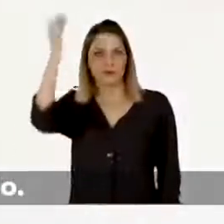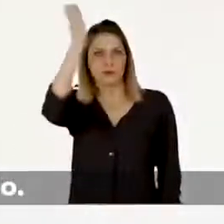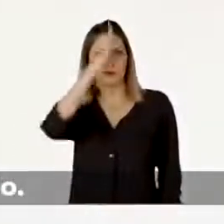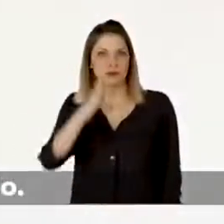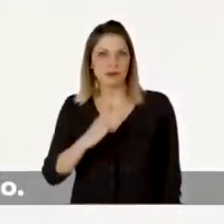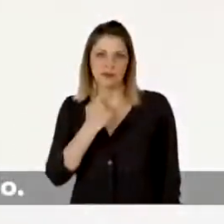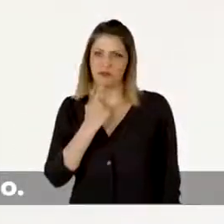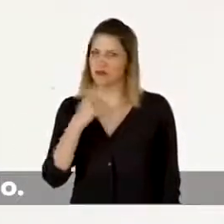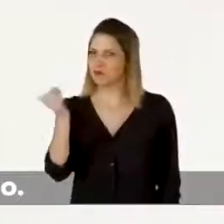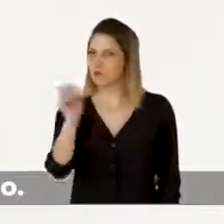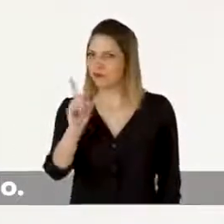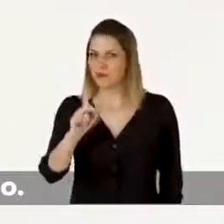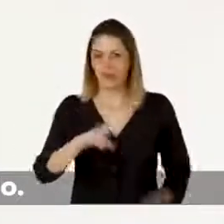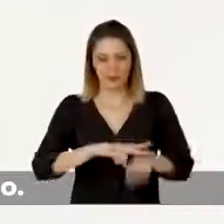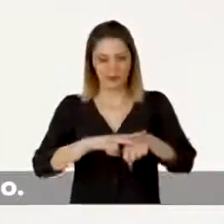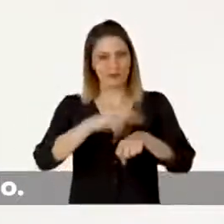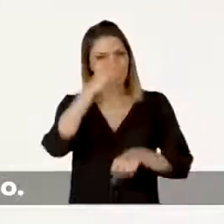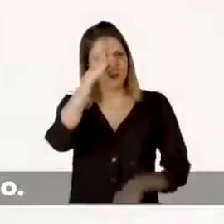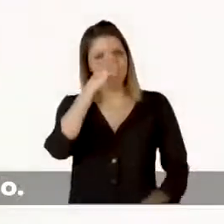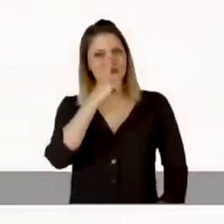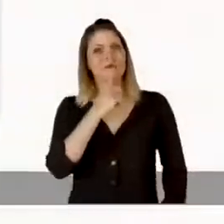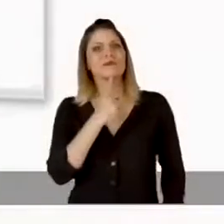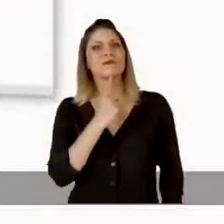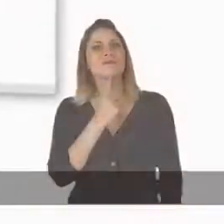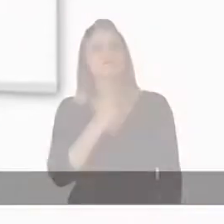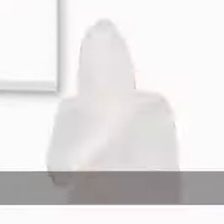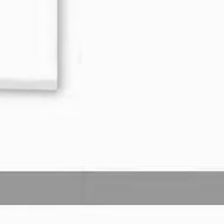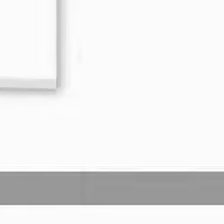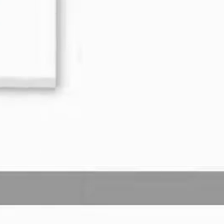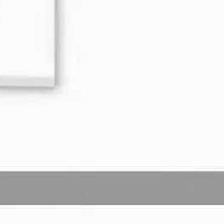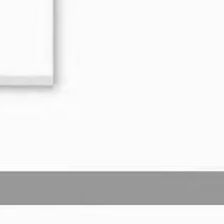Meu Brasil não é vermelho, é verde e amarelo.